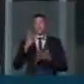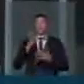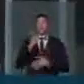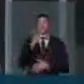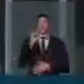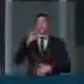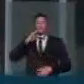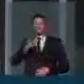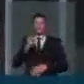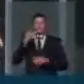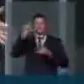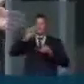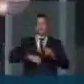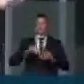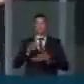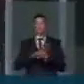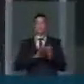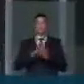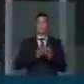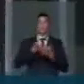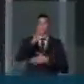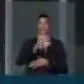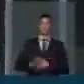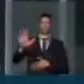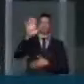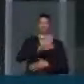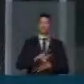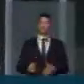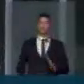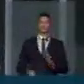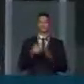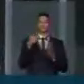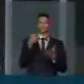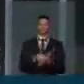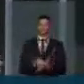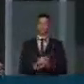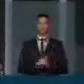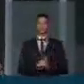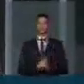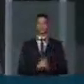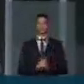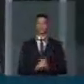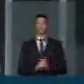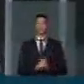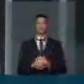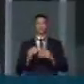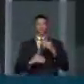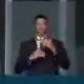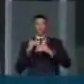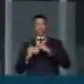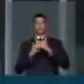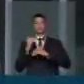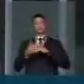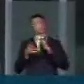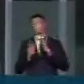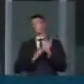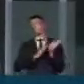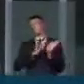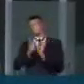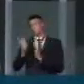mês e nada da União assumir esta folha de pagamento. Foi protelando